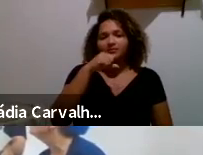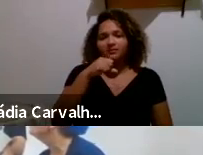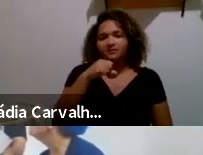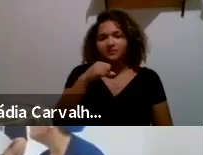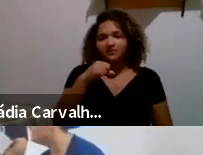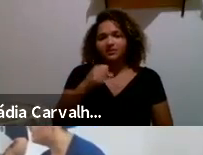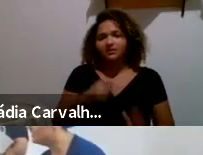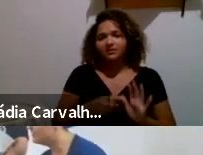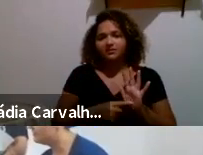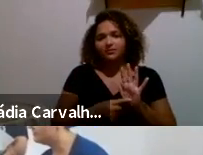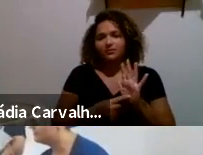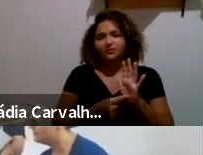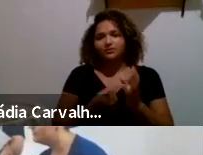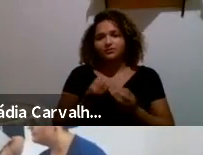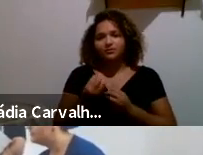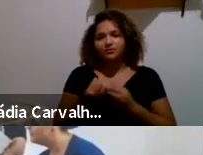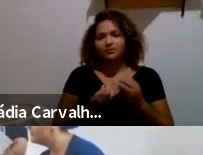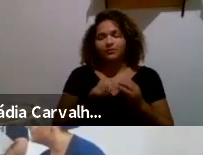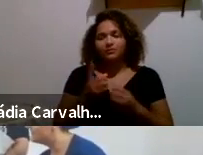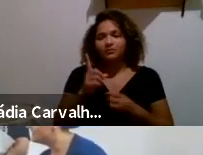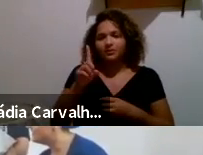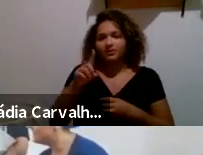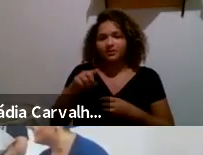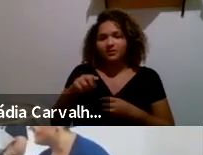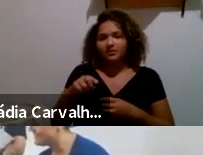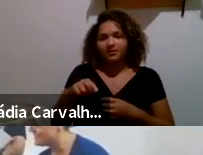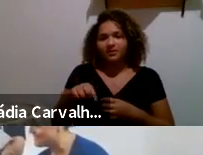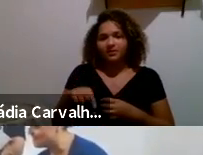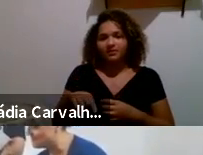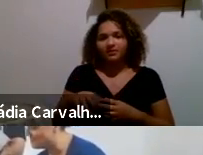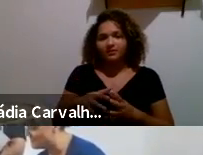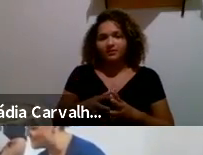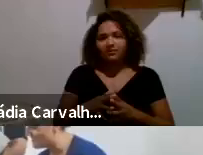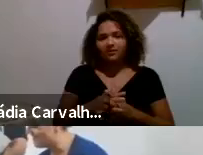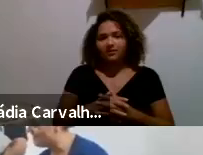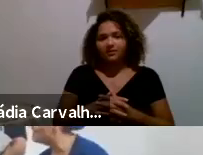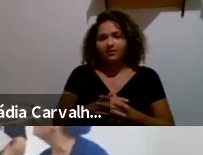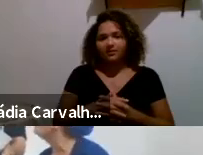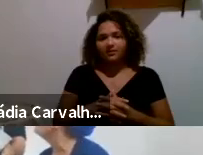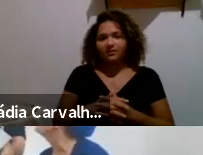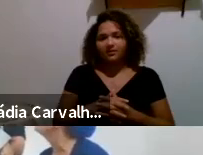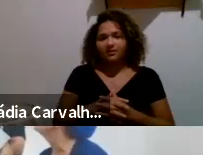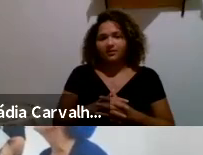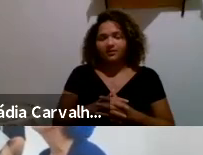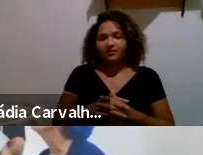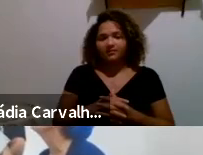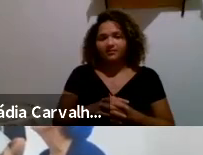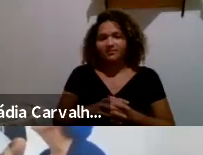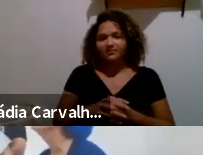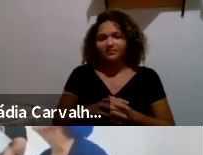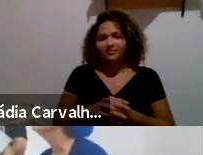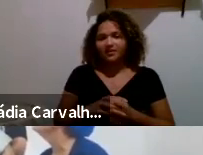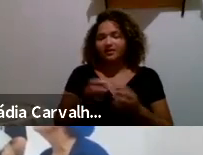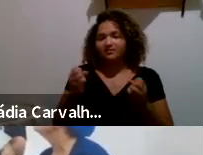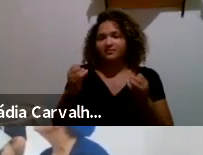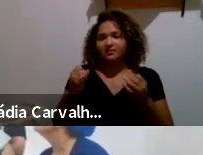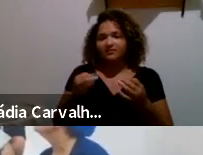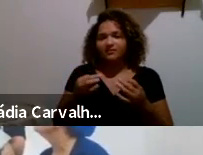conseguir. Vai. Vai sim, a gente aqui com você. Ó, respira